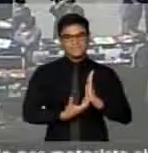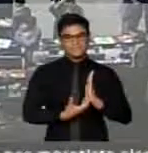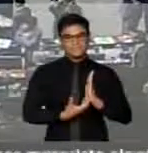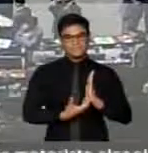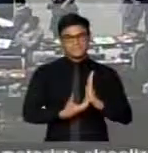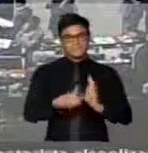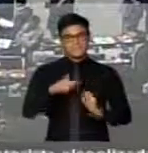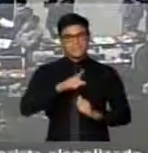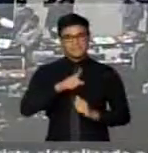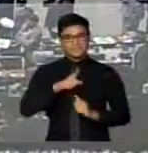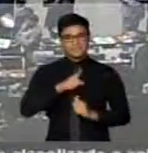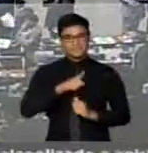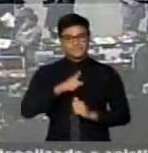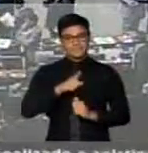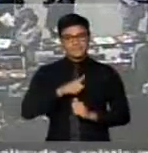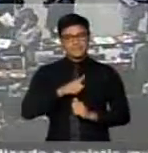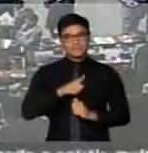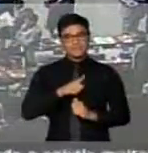nós temos